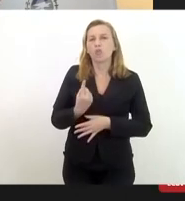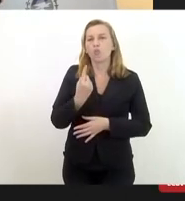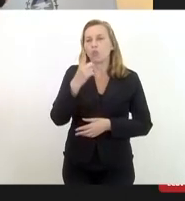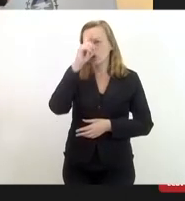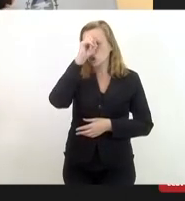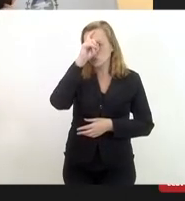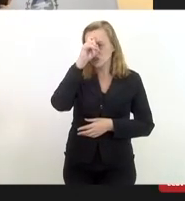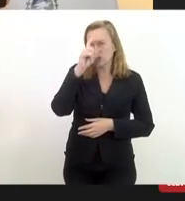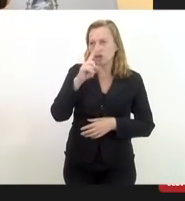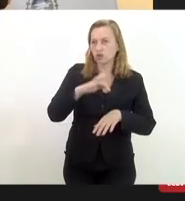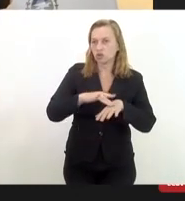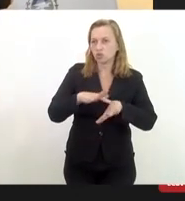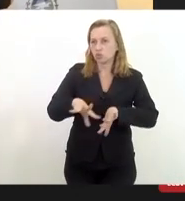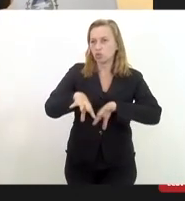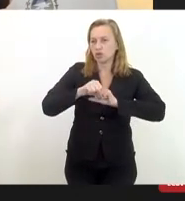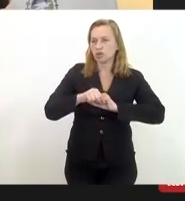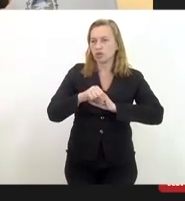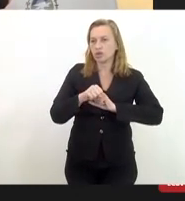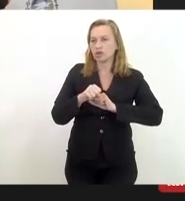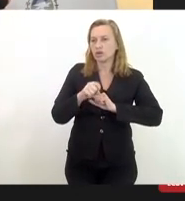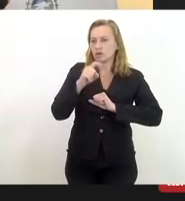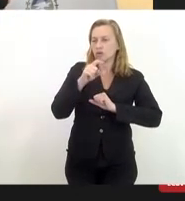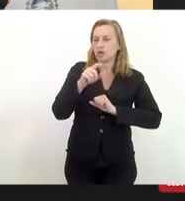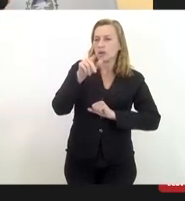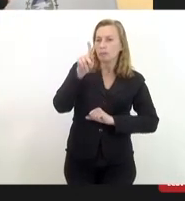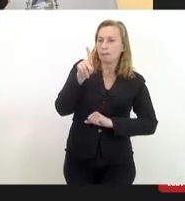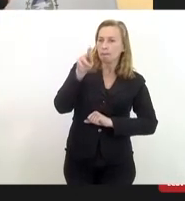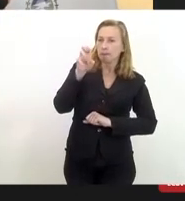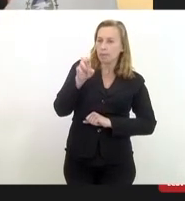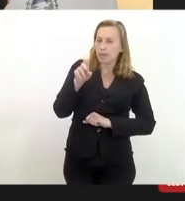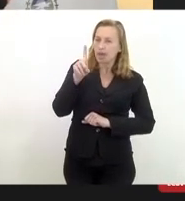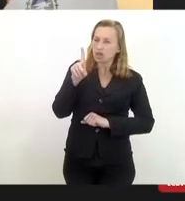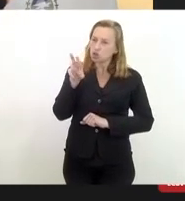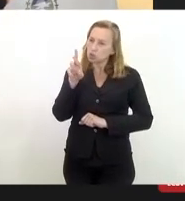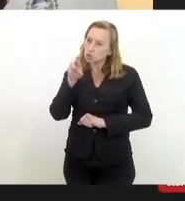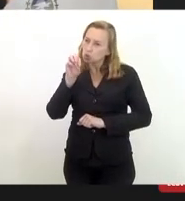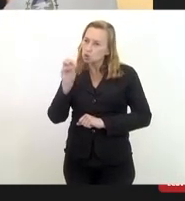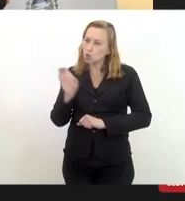de infectologia no Pedro Ernesto. Nesse meio tempo,